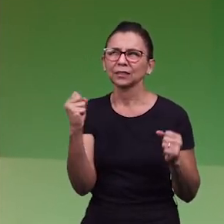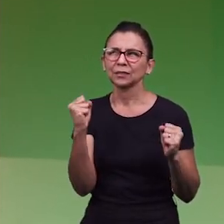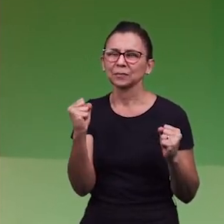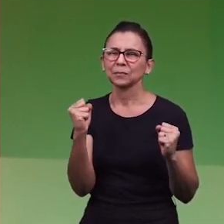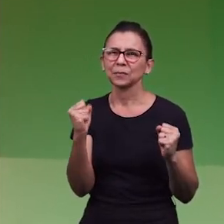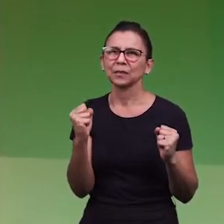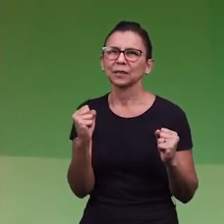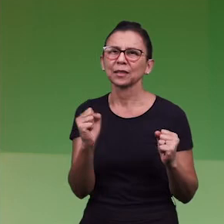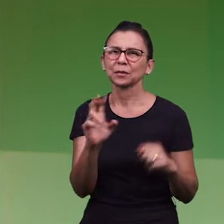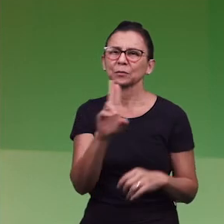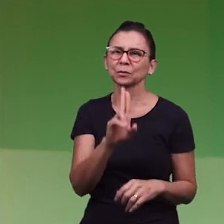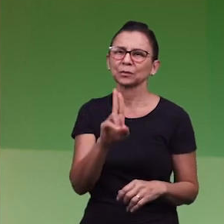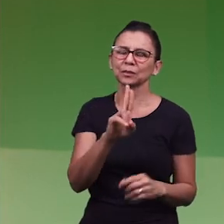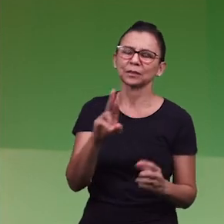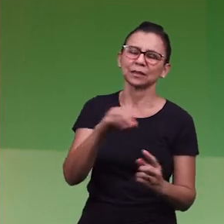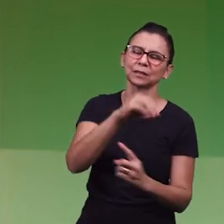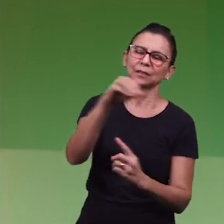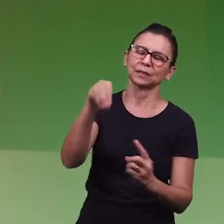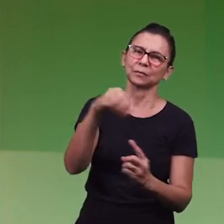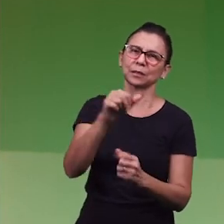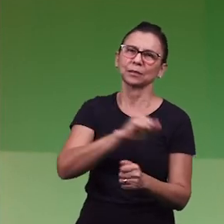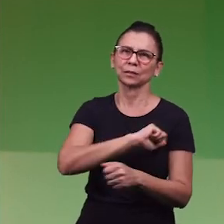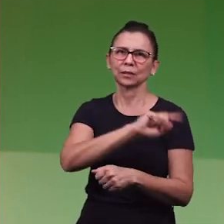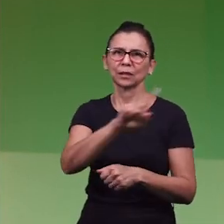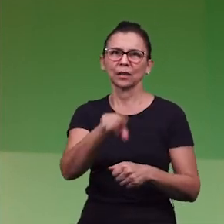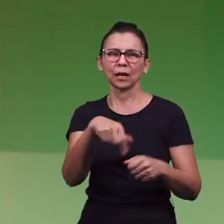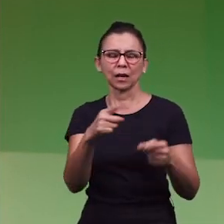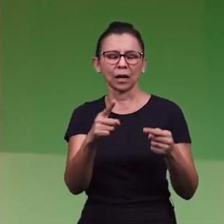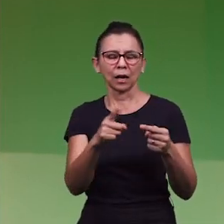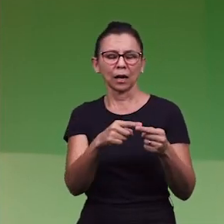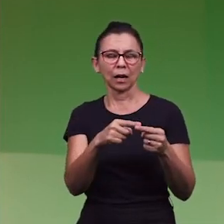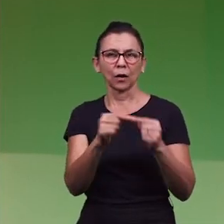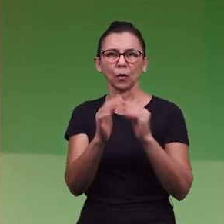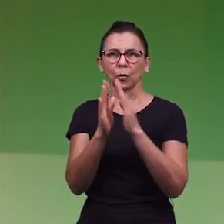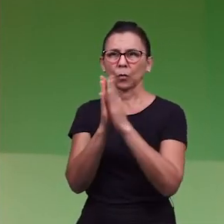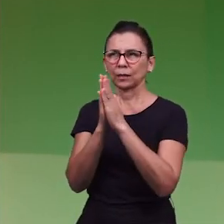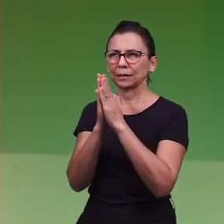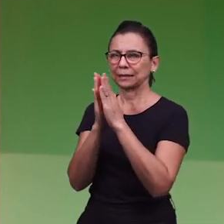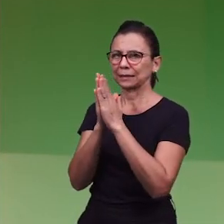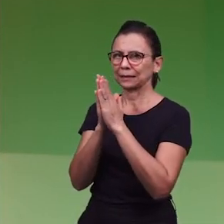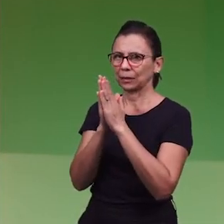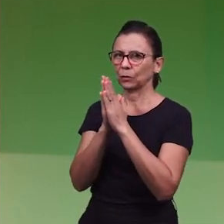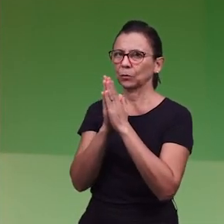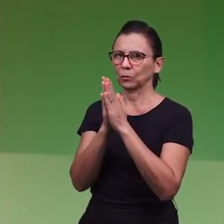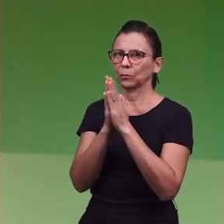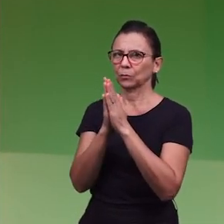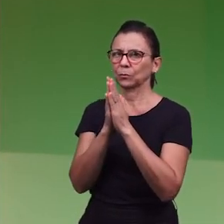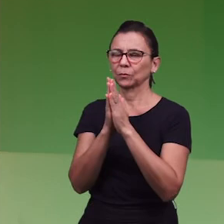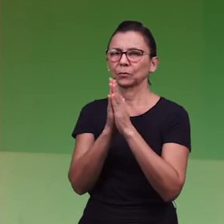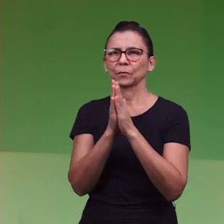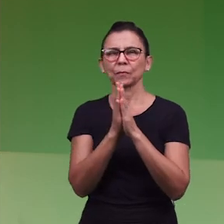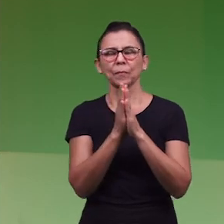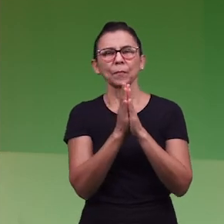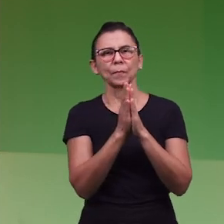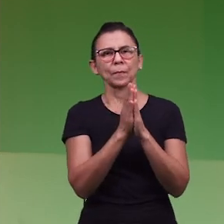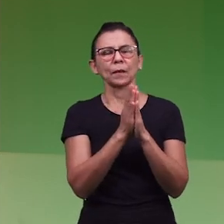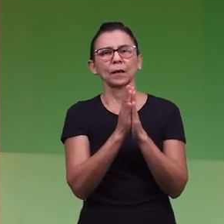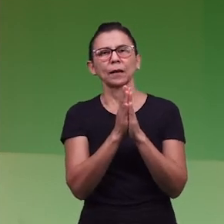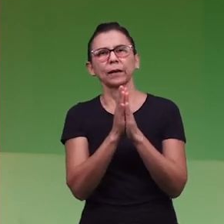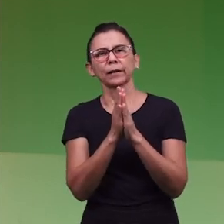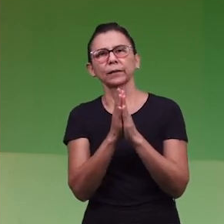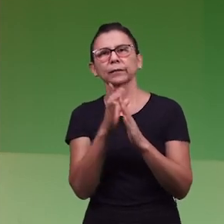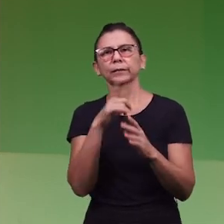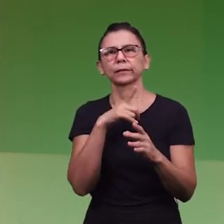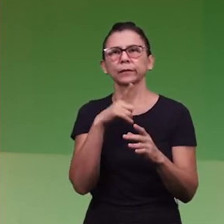riqueza ou o tesouro da oração, né? A oração, que na oração nós